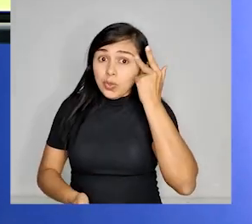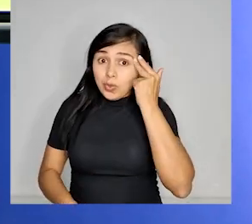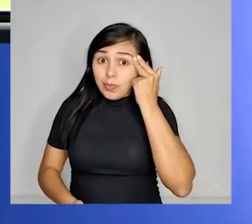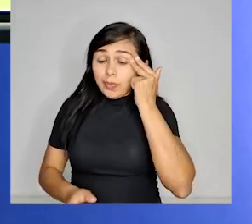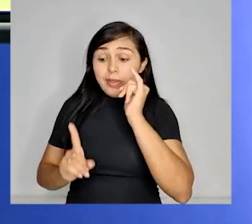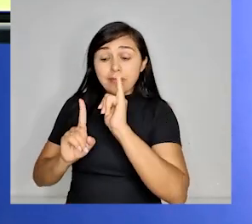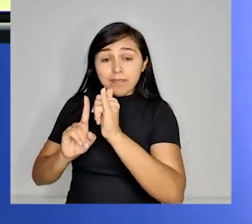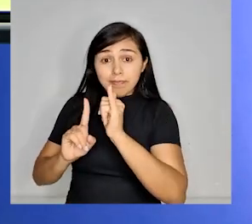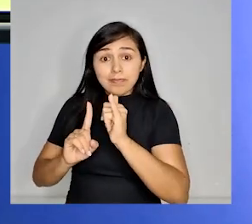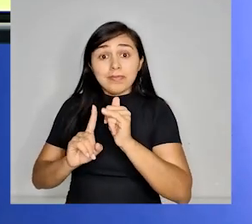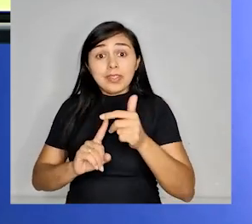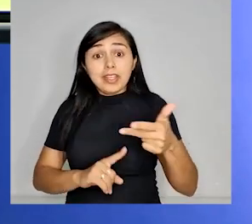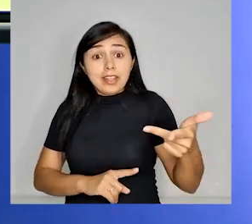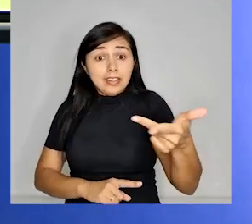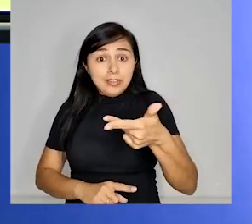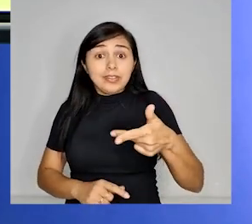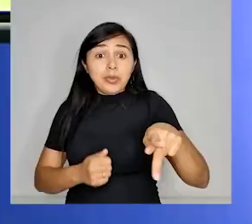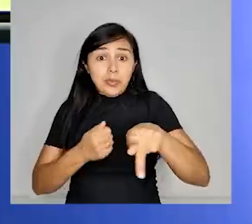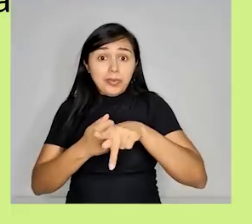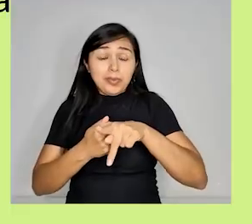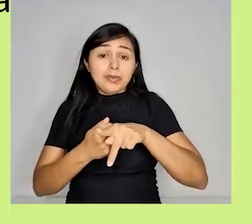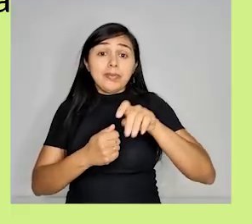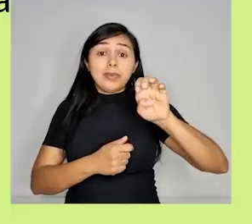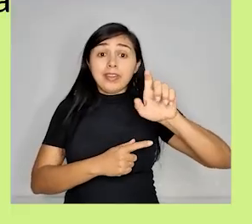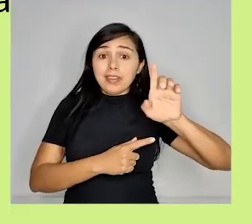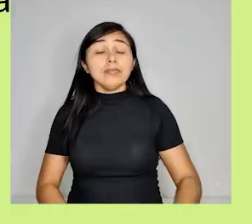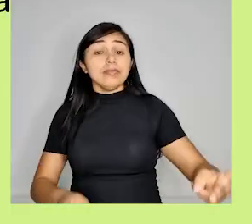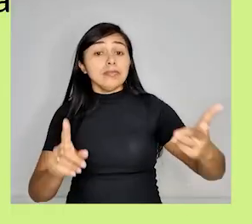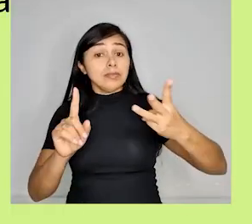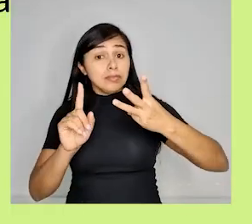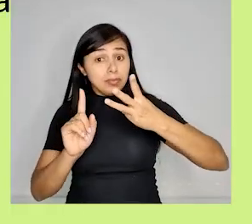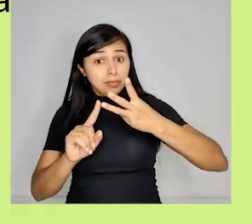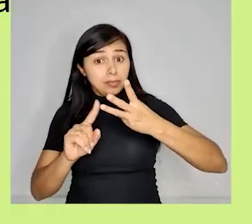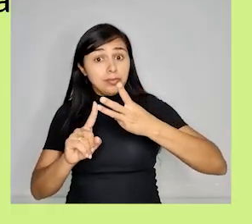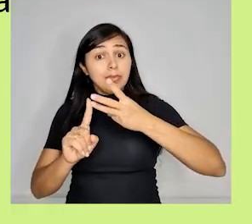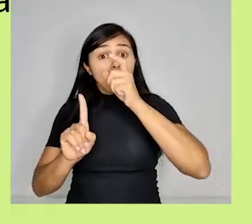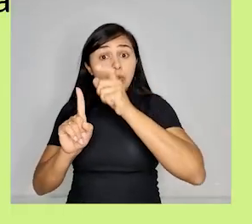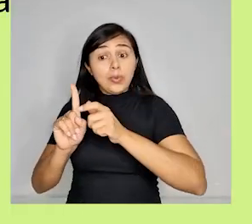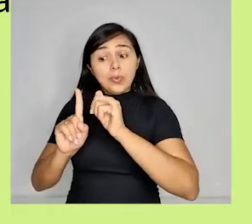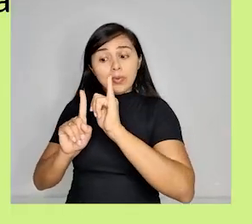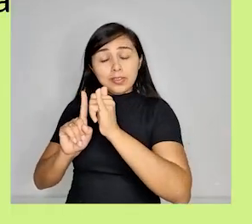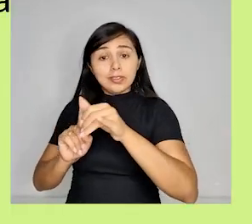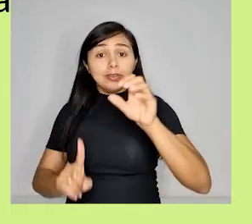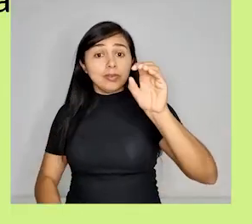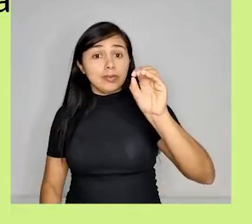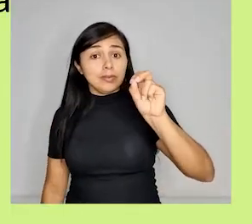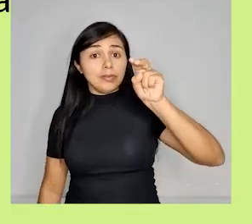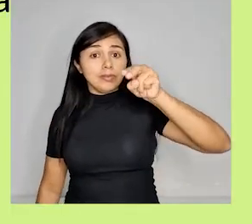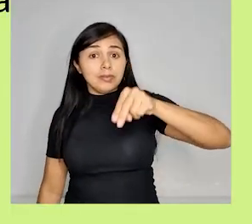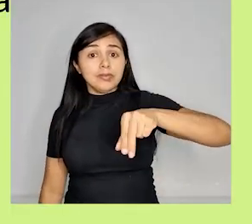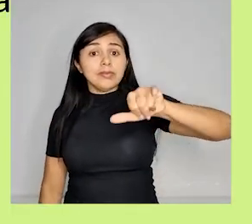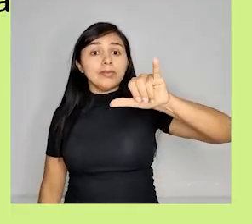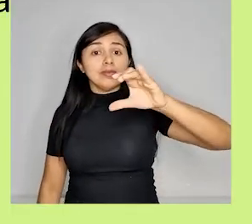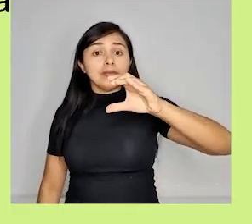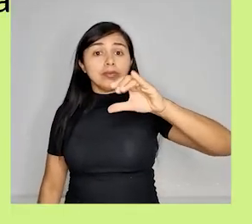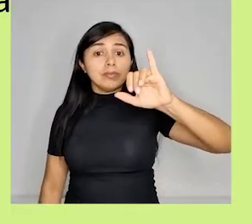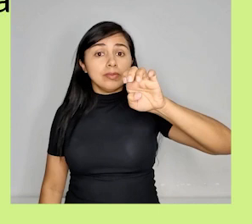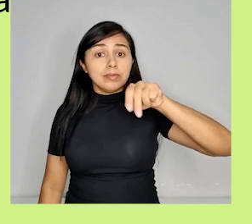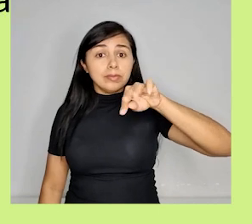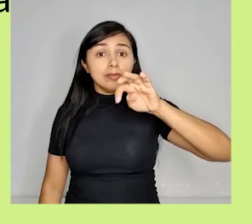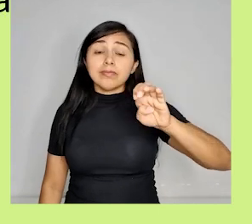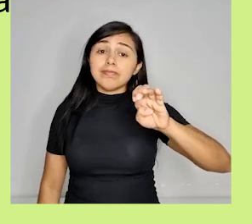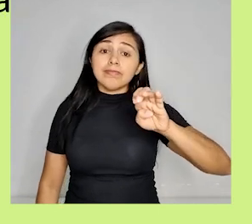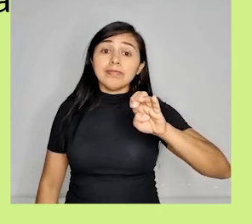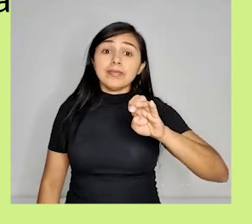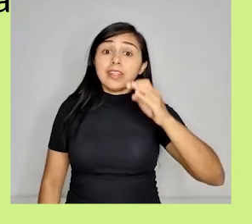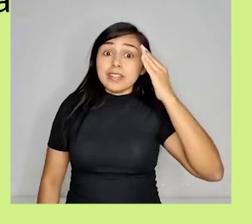feito em terceira pessoa. O narrador onisciente conhece todos os detalhes da narração, o presente, o passado e